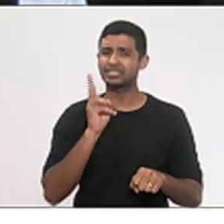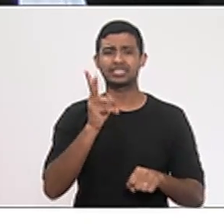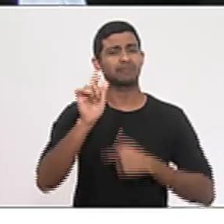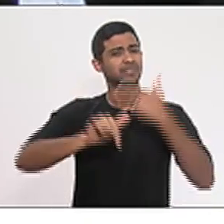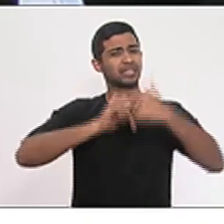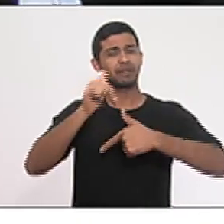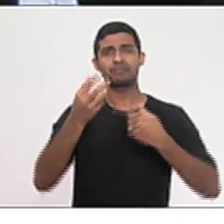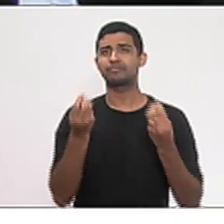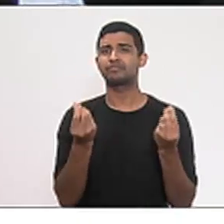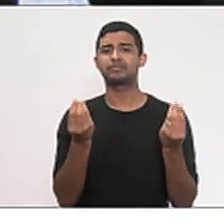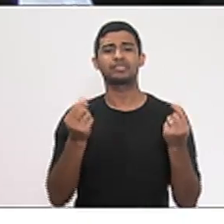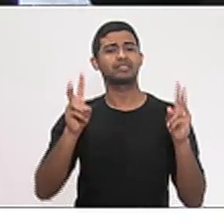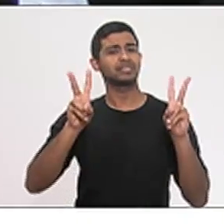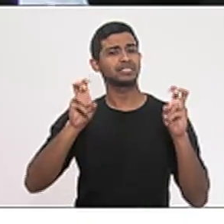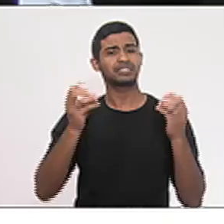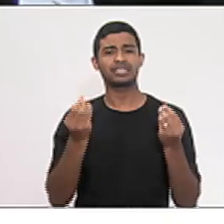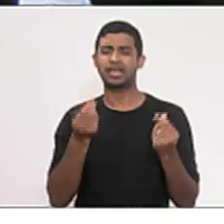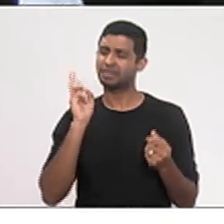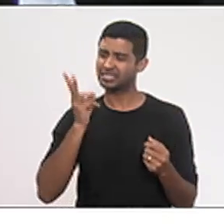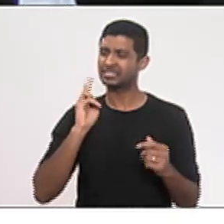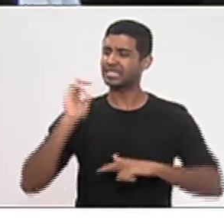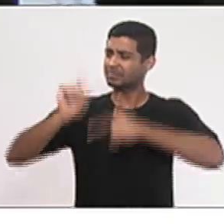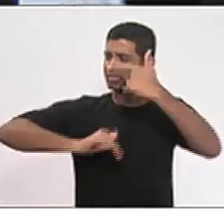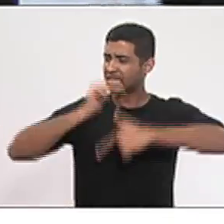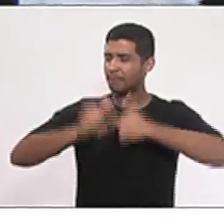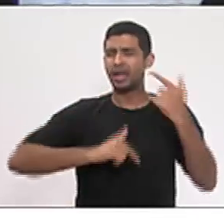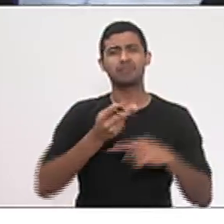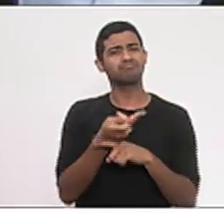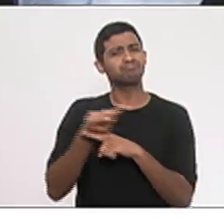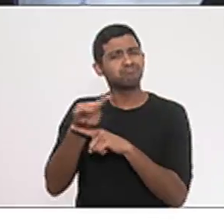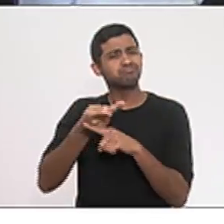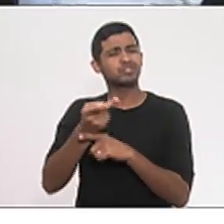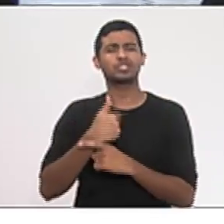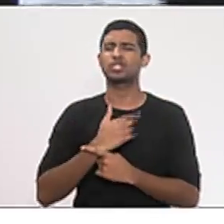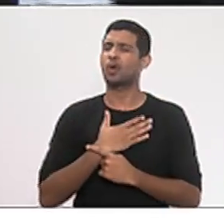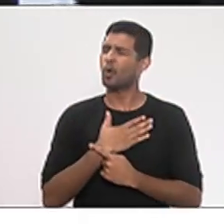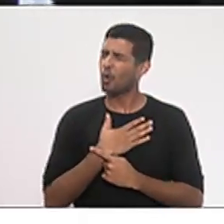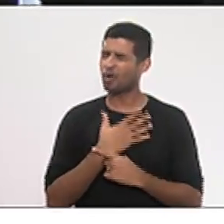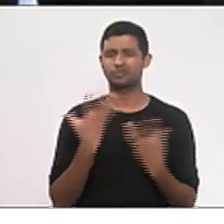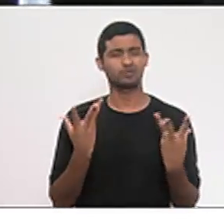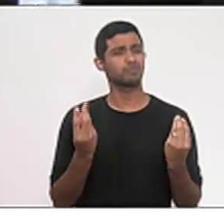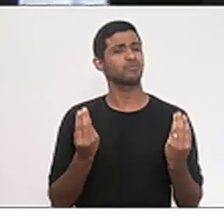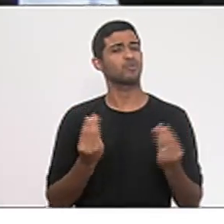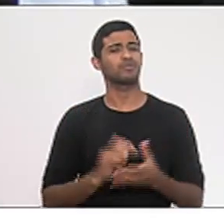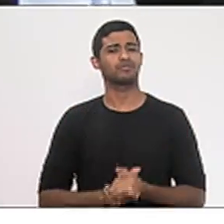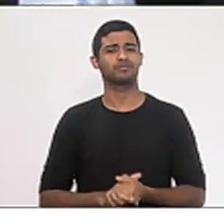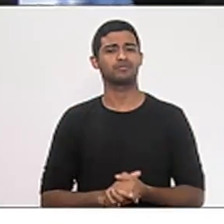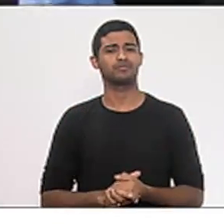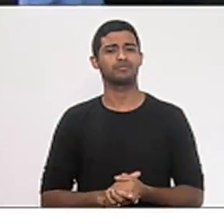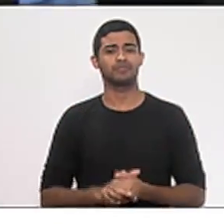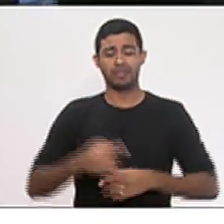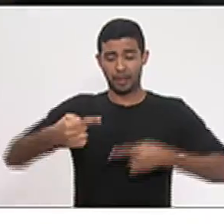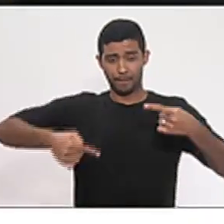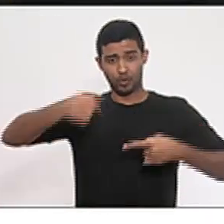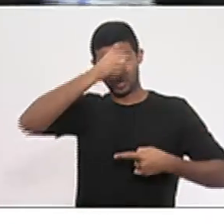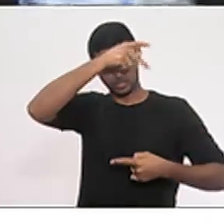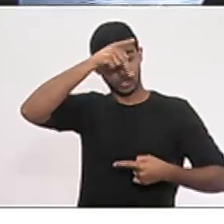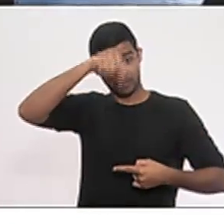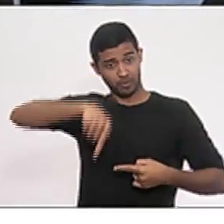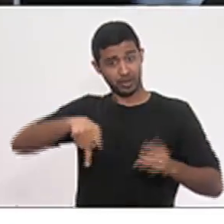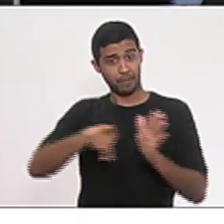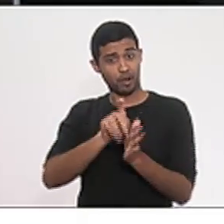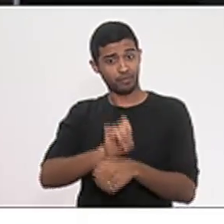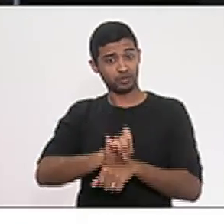um tema que eu trabalhei, pesquisei e gosto imensamente. E, enquanto política pública de